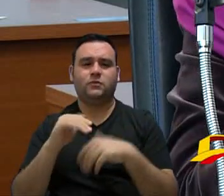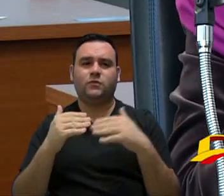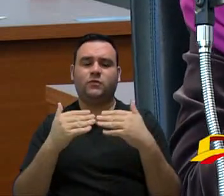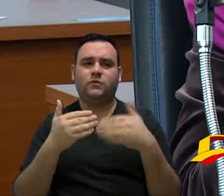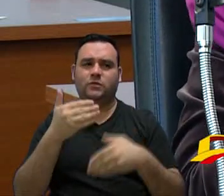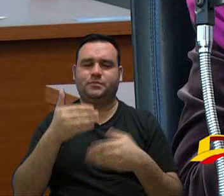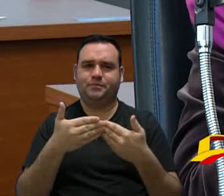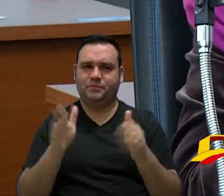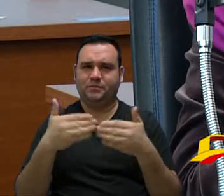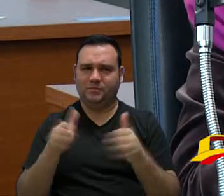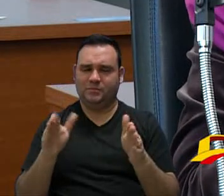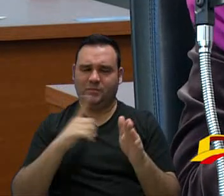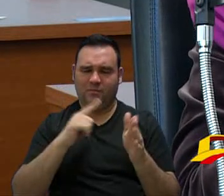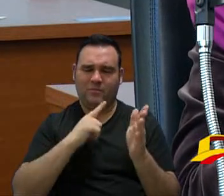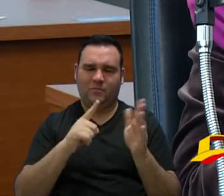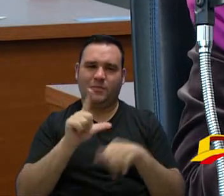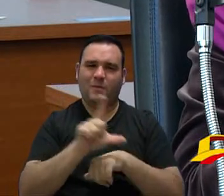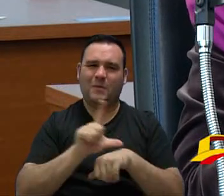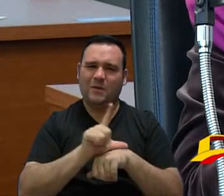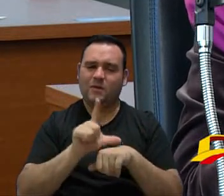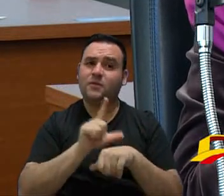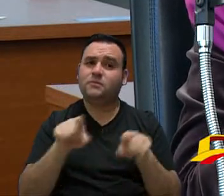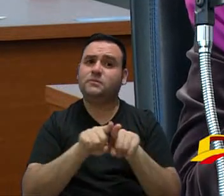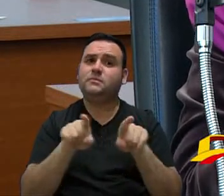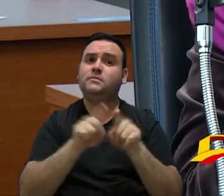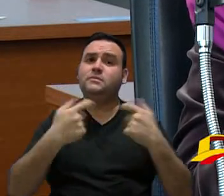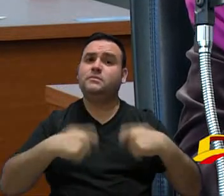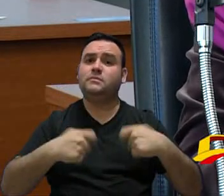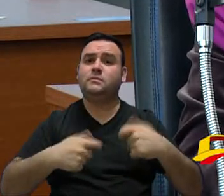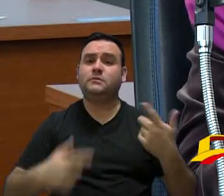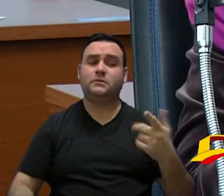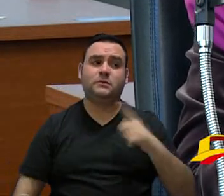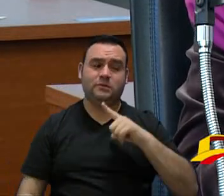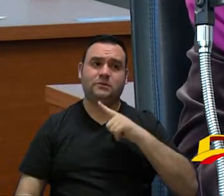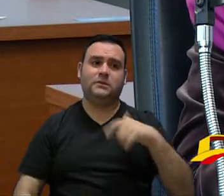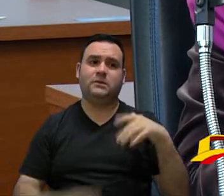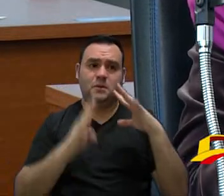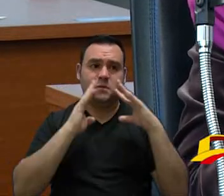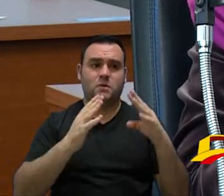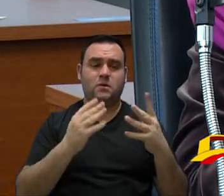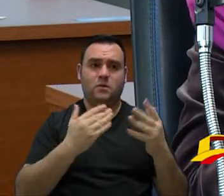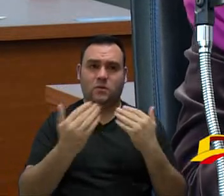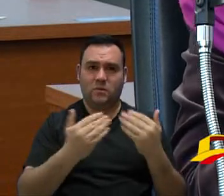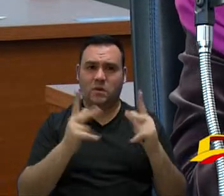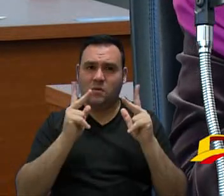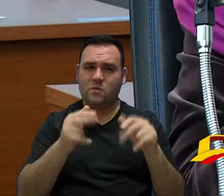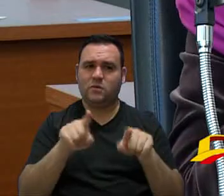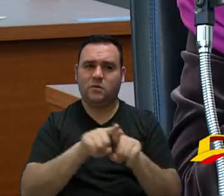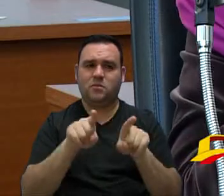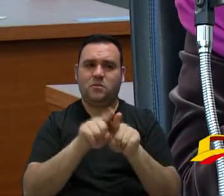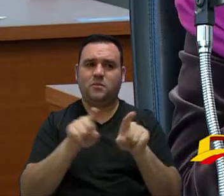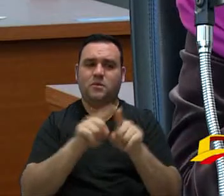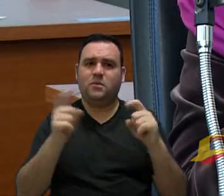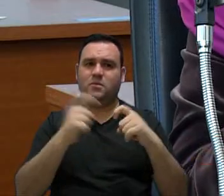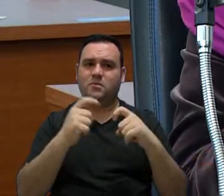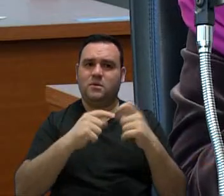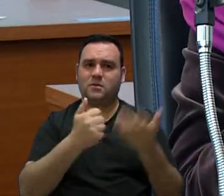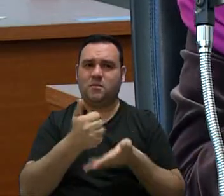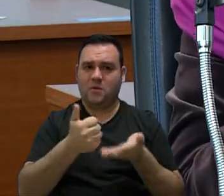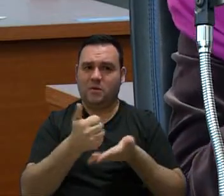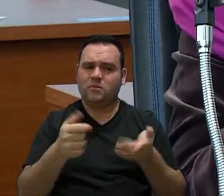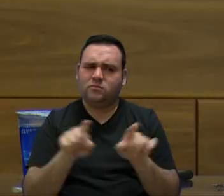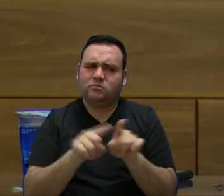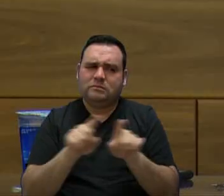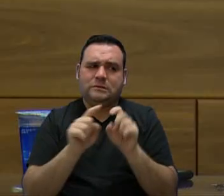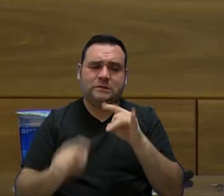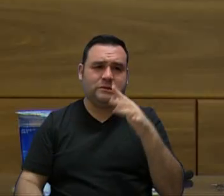comércio tem que haver flexibilização imediatamente também para esse tipo de atendimento nas unidades básicas também bom dia obrigado